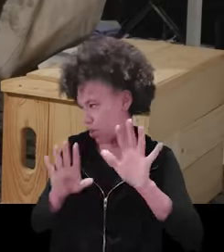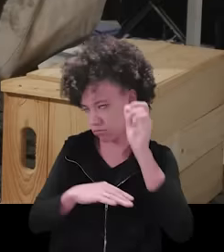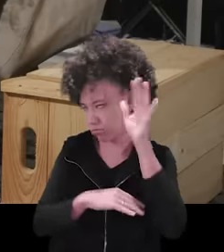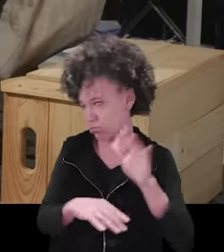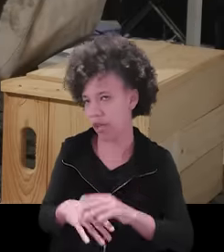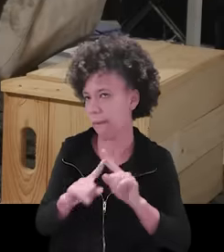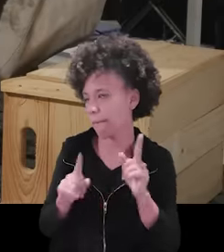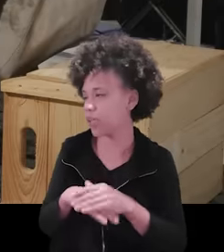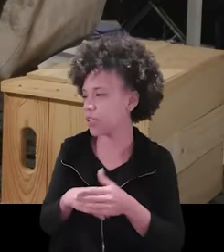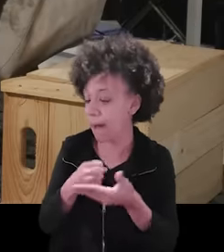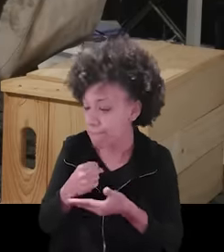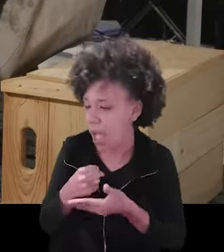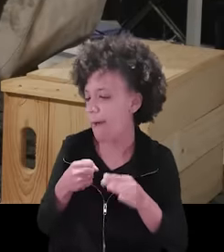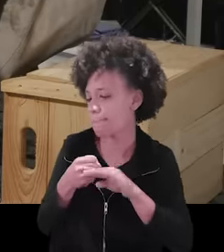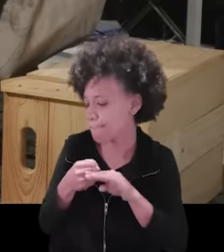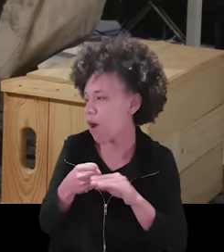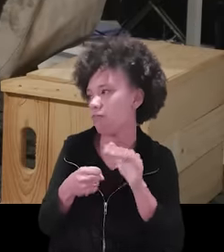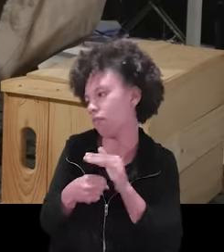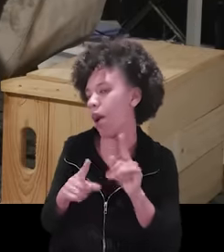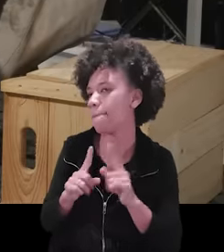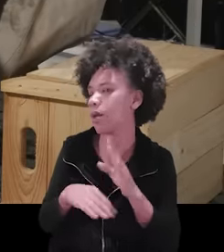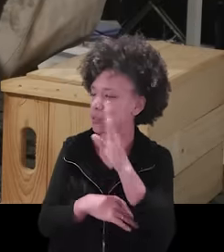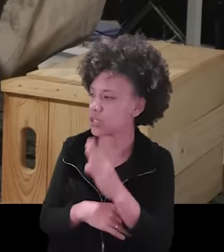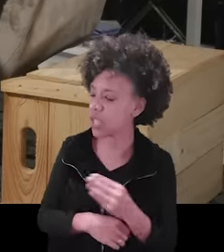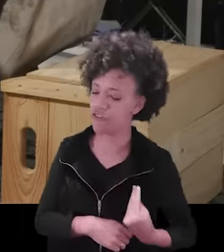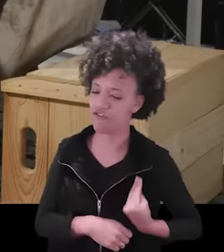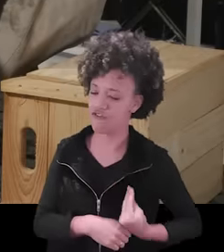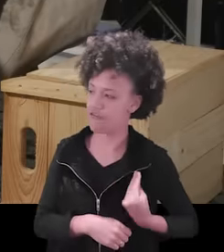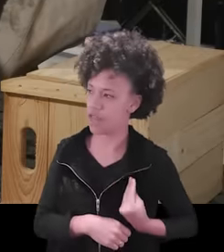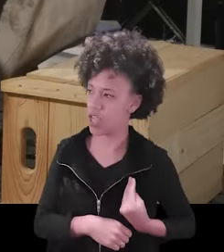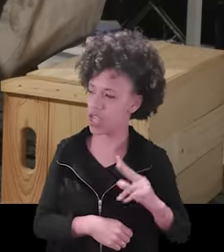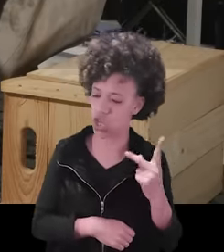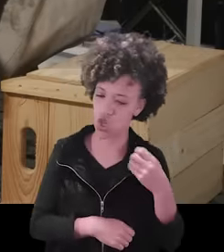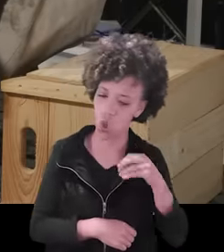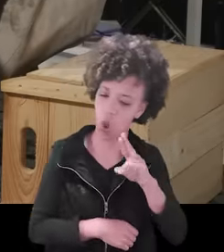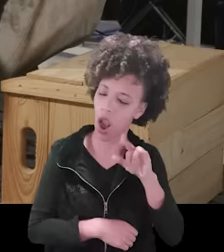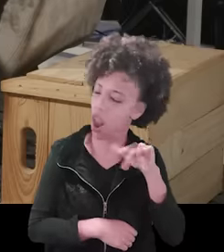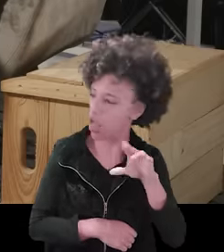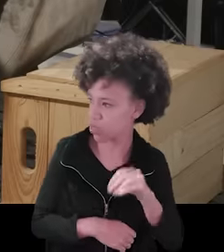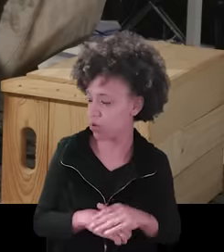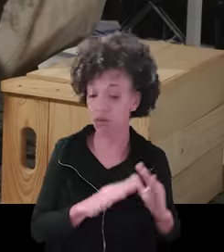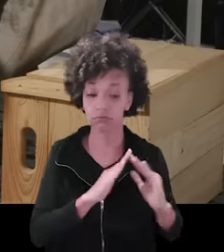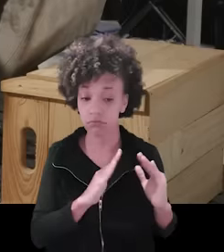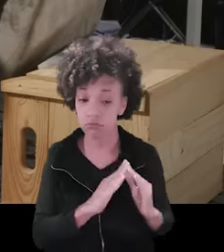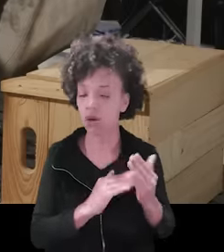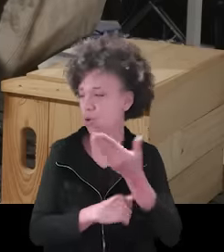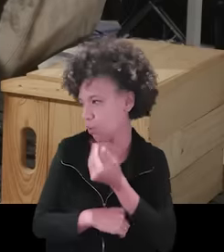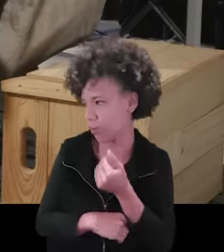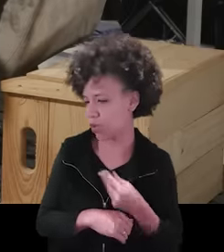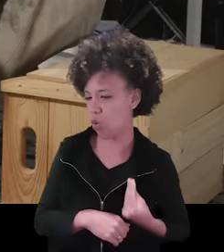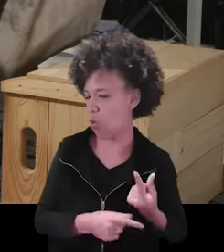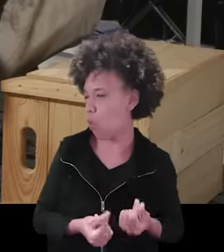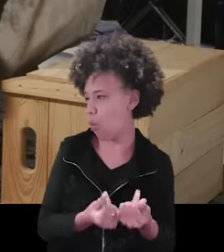vários lugares assim uma coisa média básica por um brasileiro morar em Orlando assim quando você acha que é por moradia